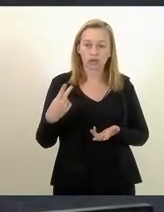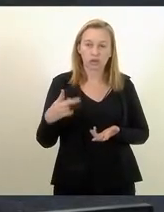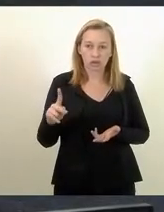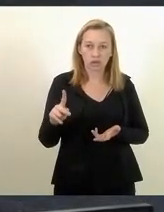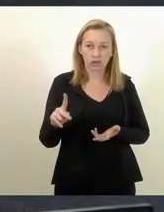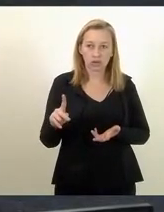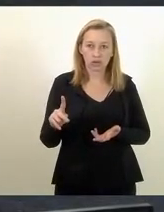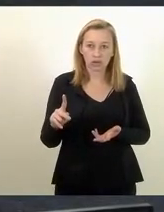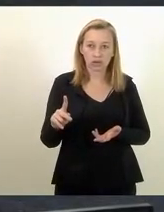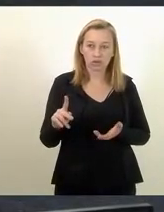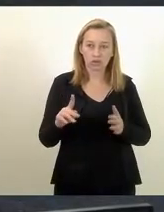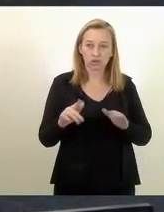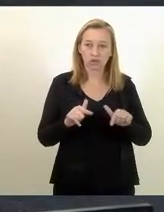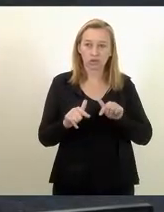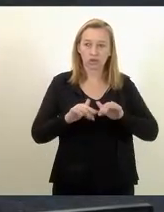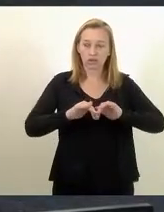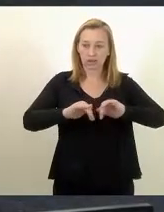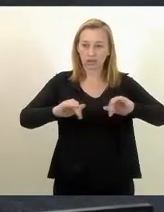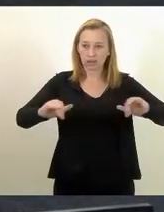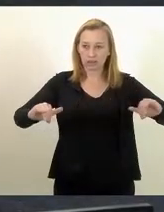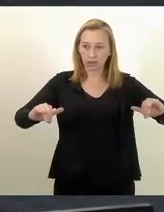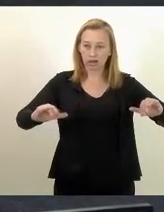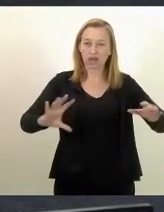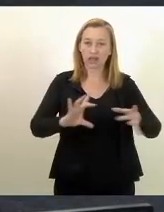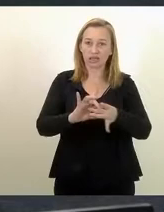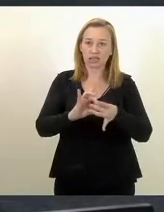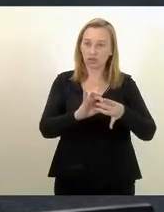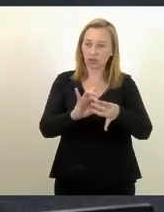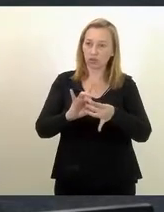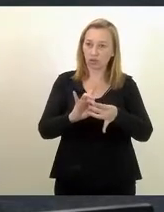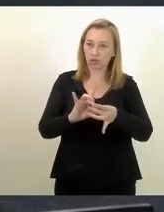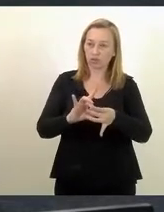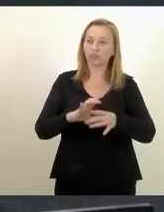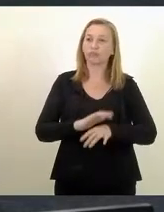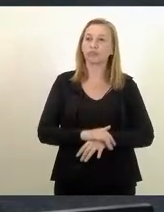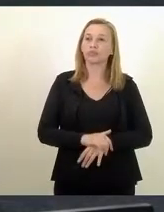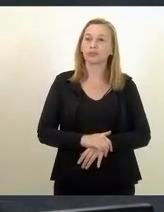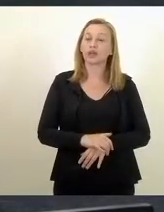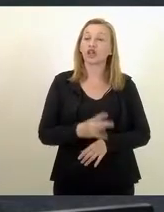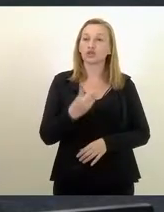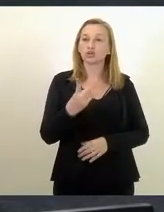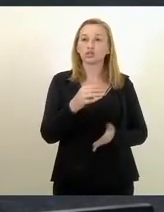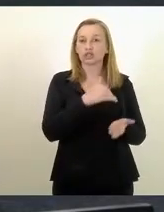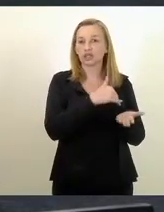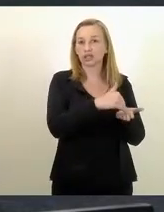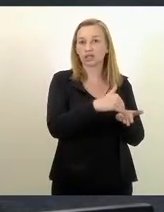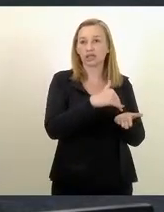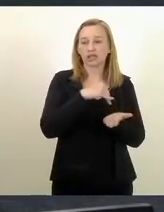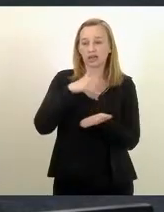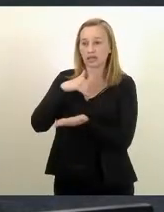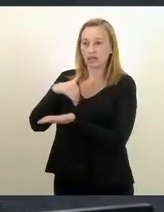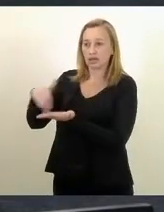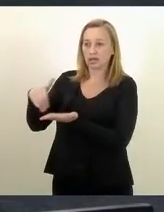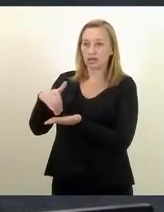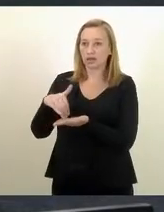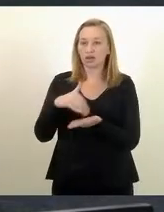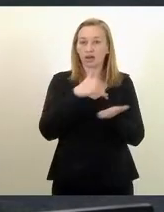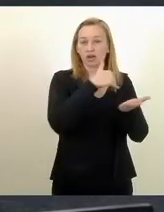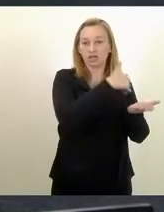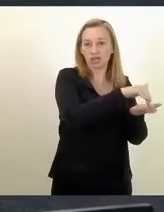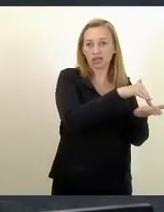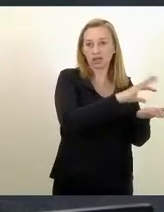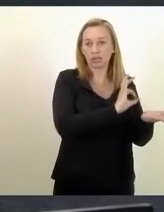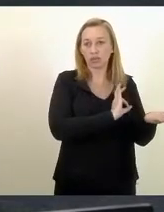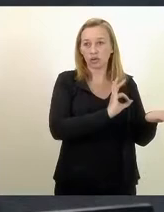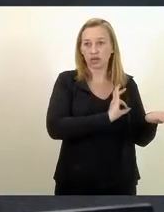independentes e harmônicas entre si duas secretarias destinadas a uma polícia militar